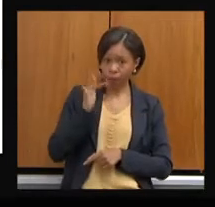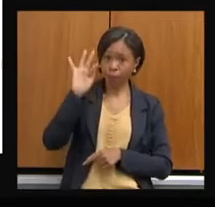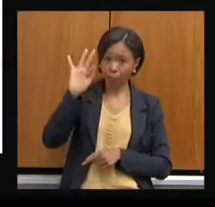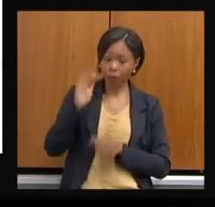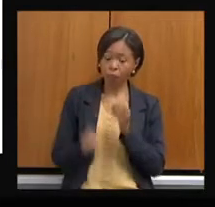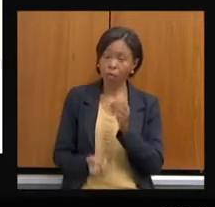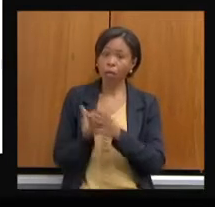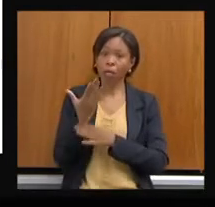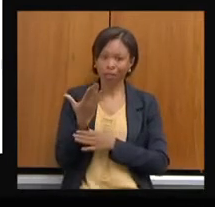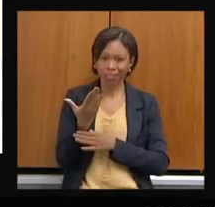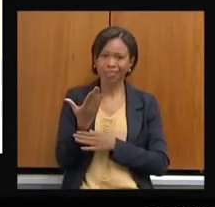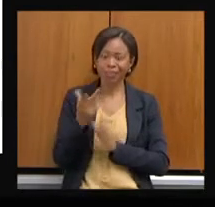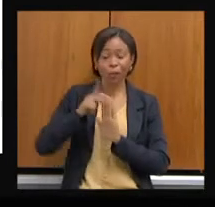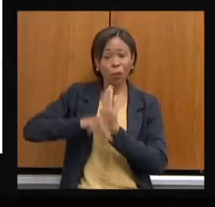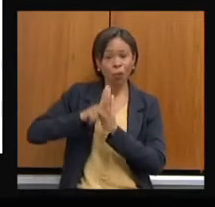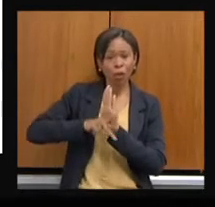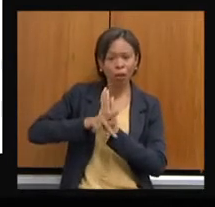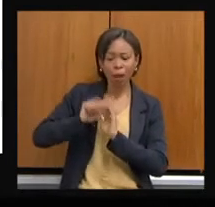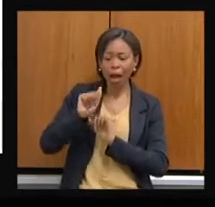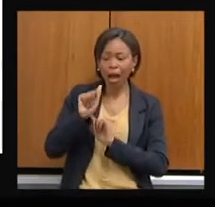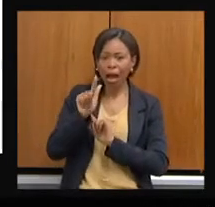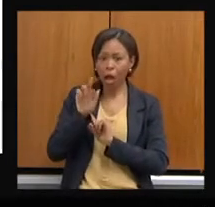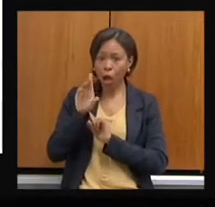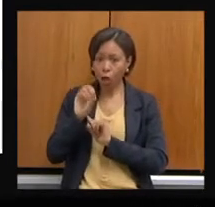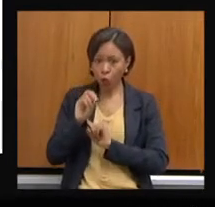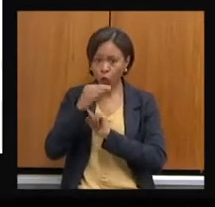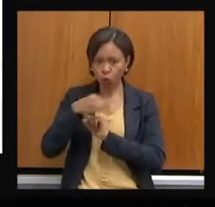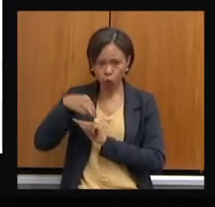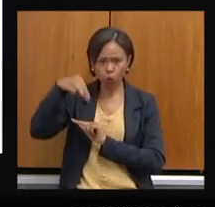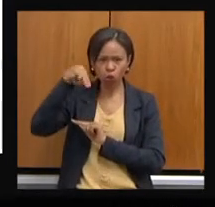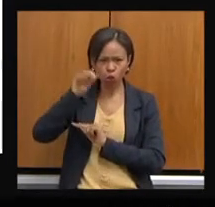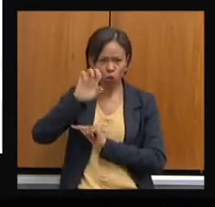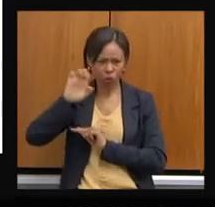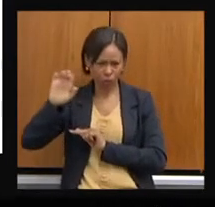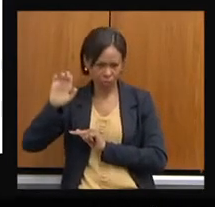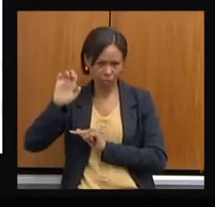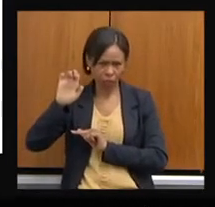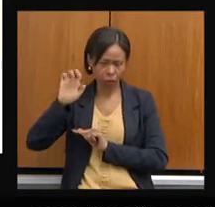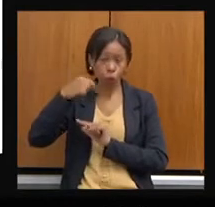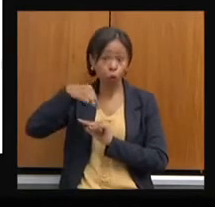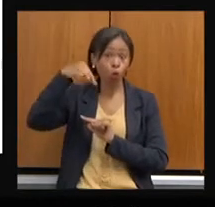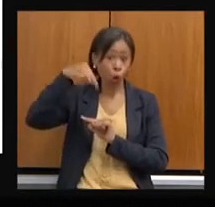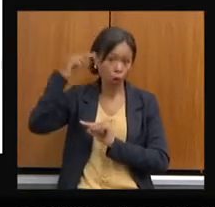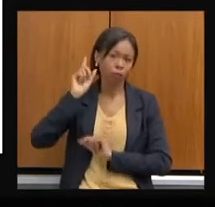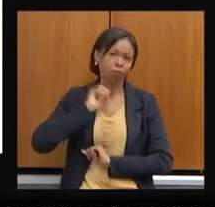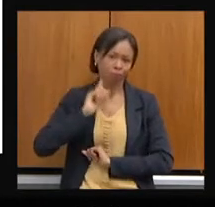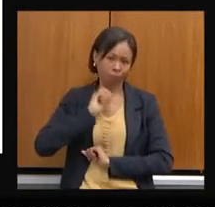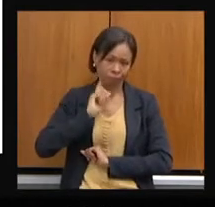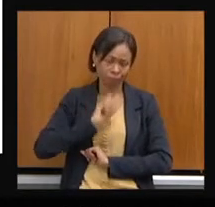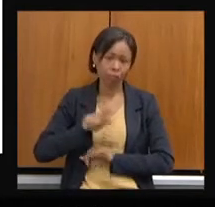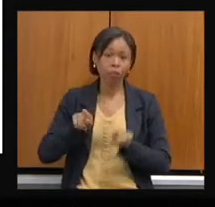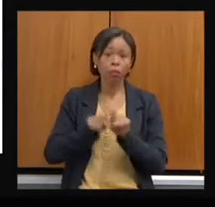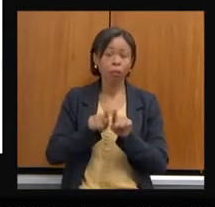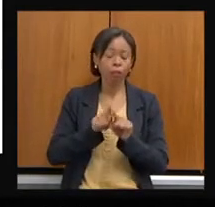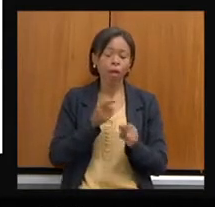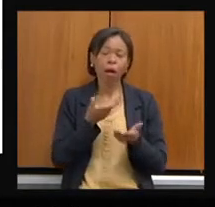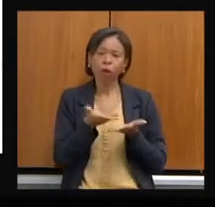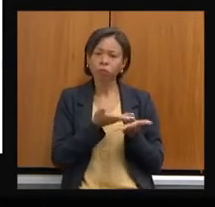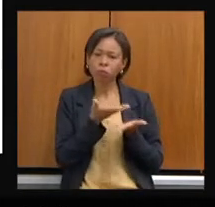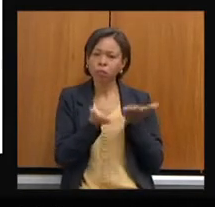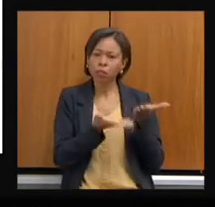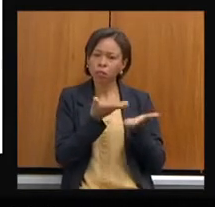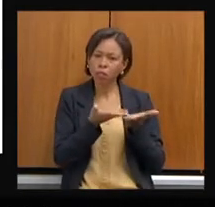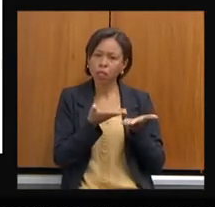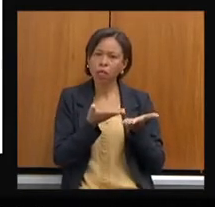Programa Água Nordeste na região do norte de Minas nós temos também atendimentos